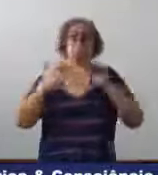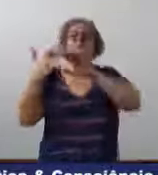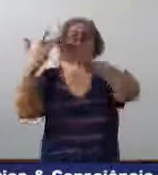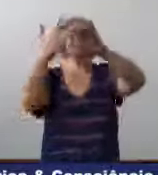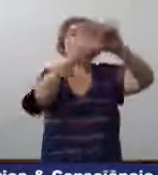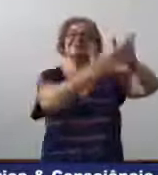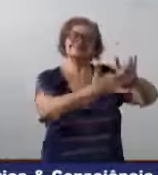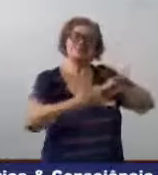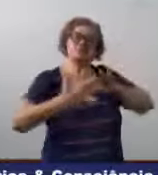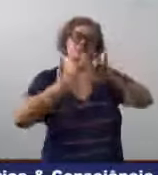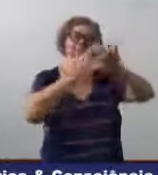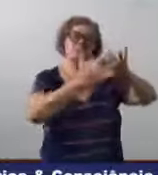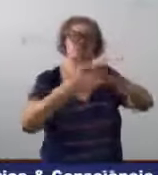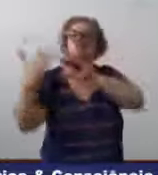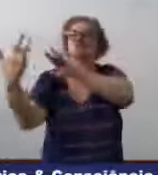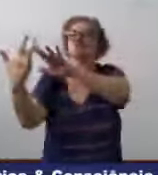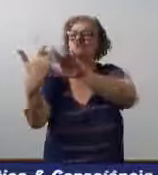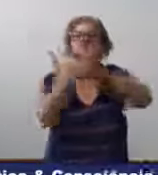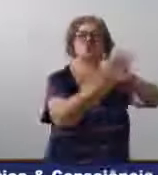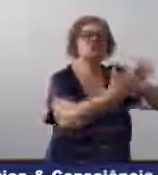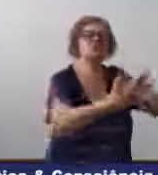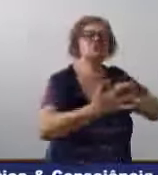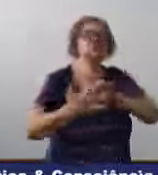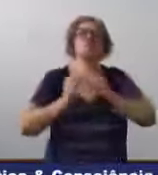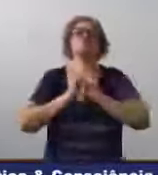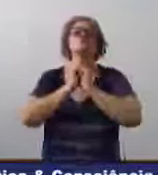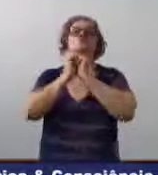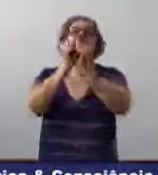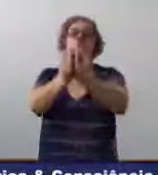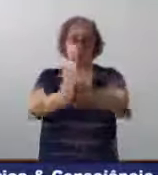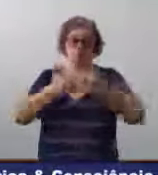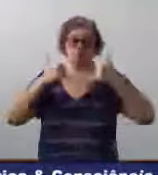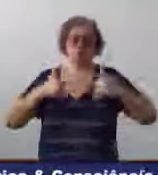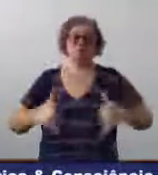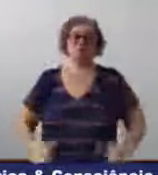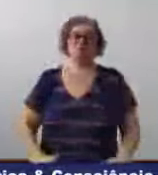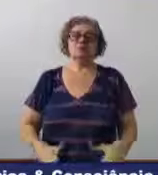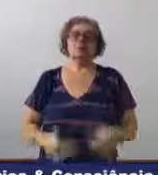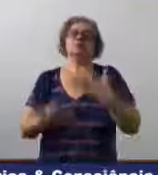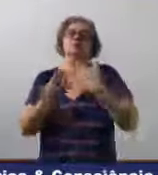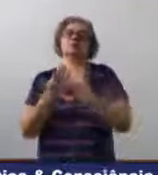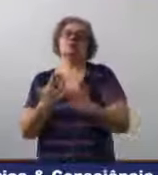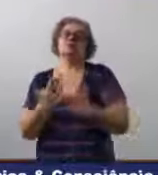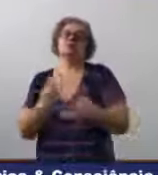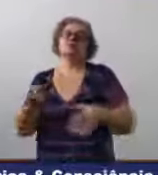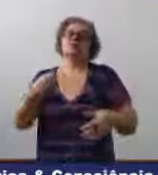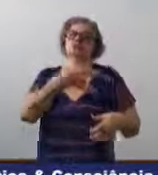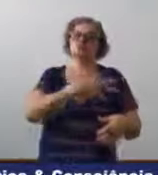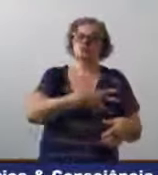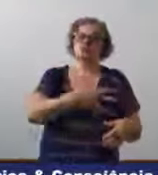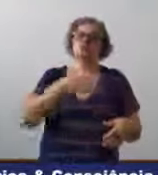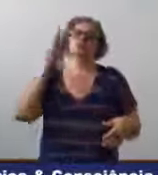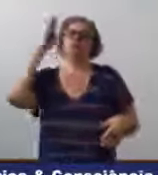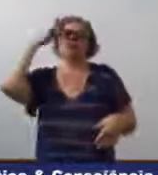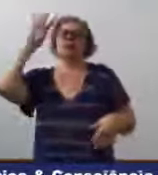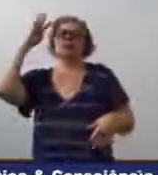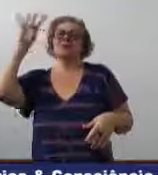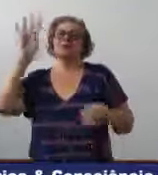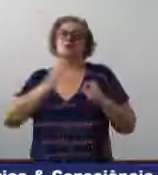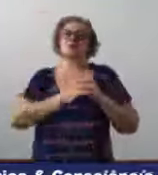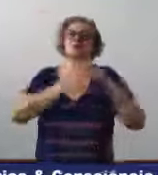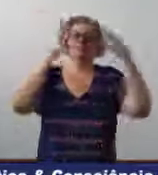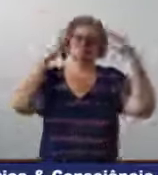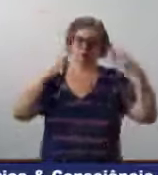estamos sintonizados naquela faixa vibratória. Os estudos modernos da biologia